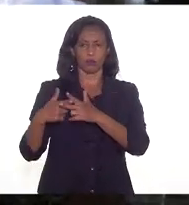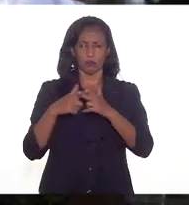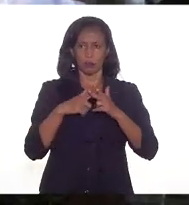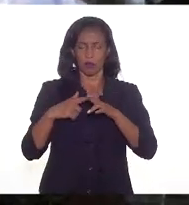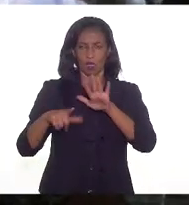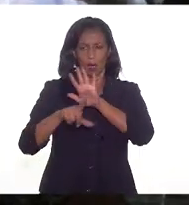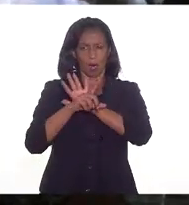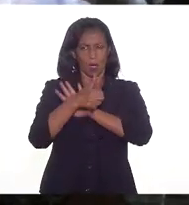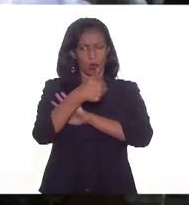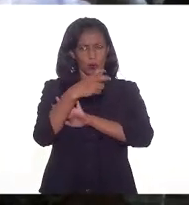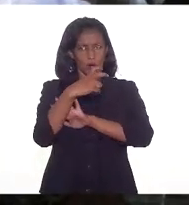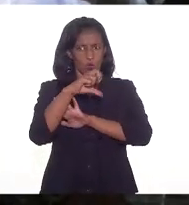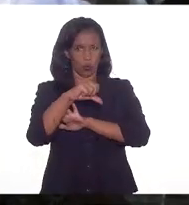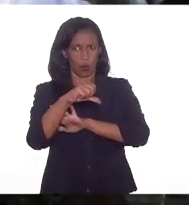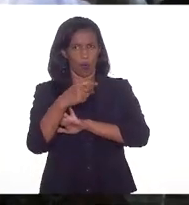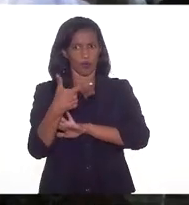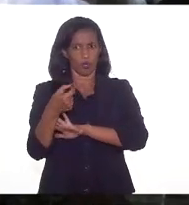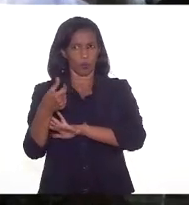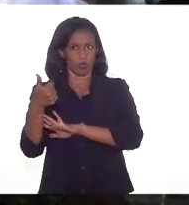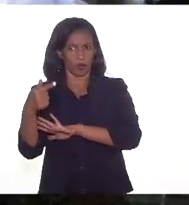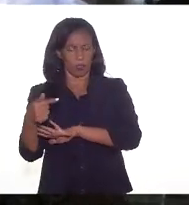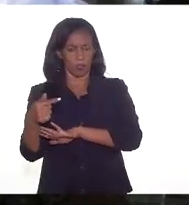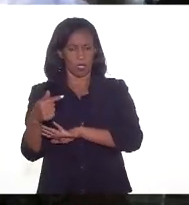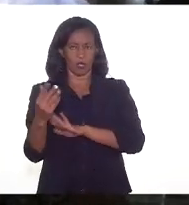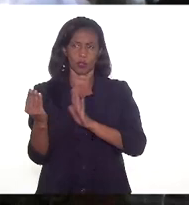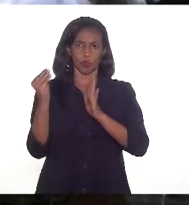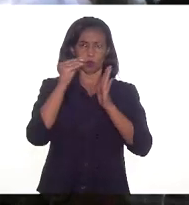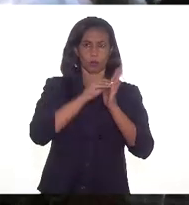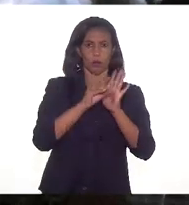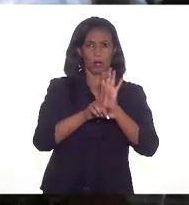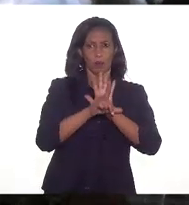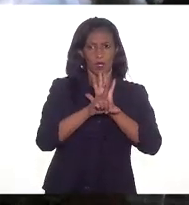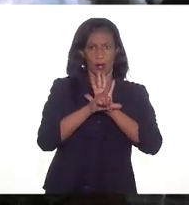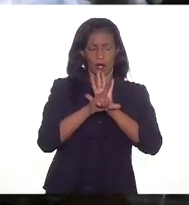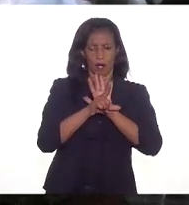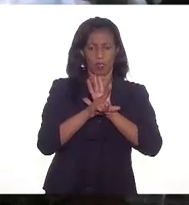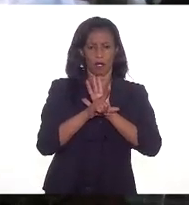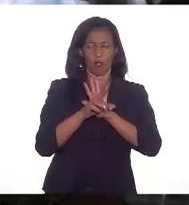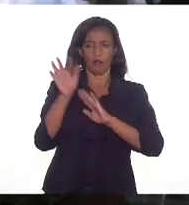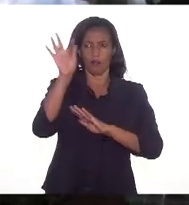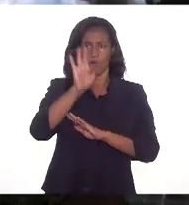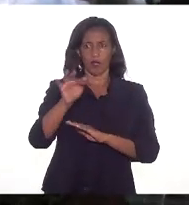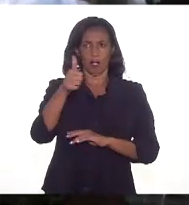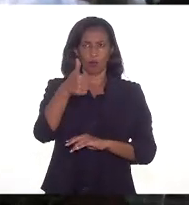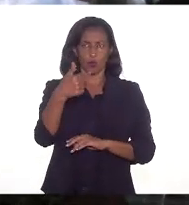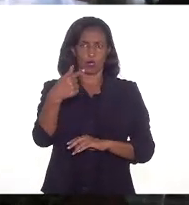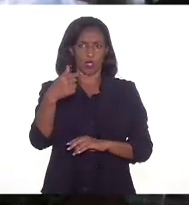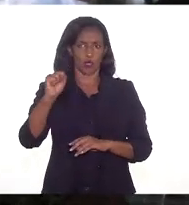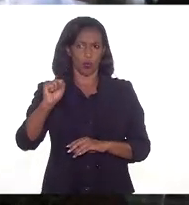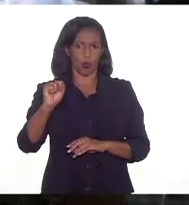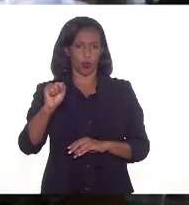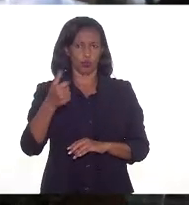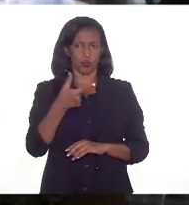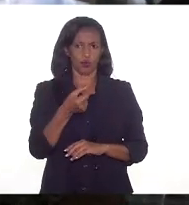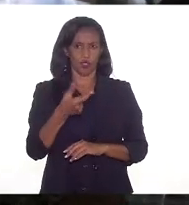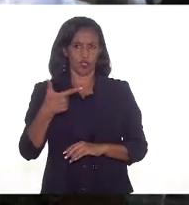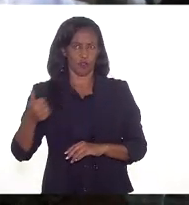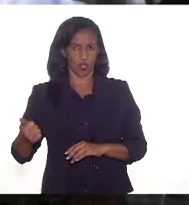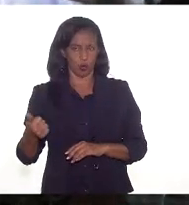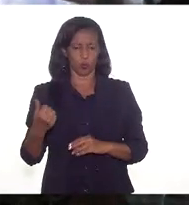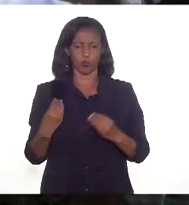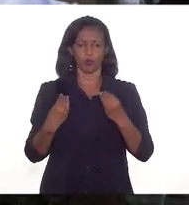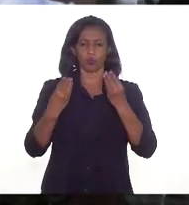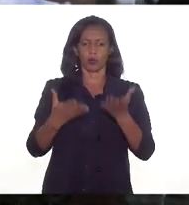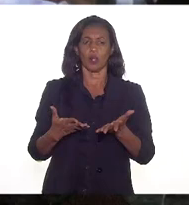lei 159/2017, implementada pela lei complementar federal 178/2021, criando